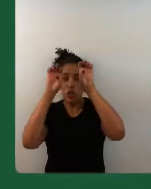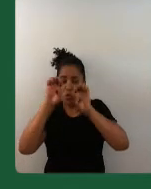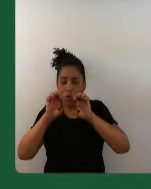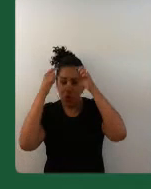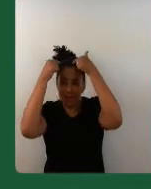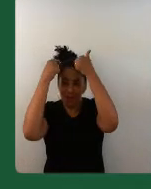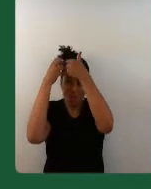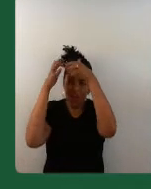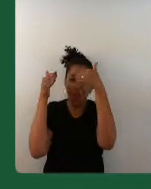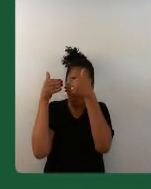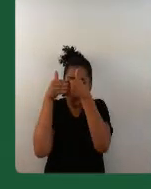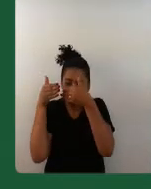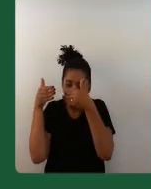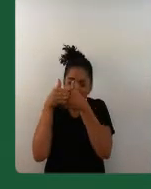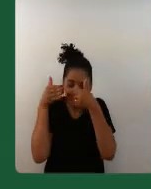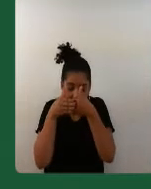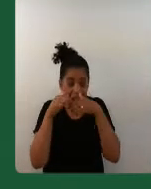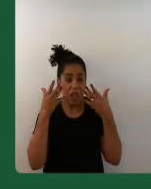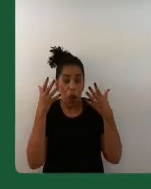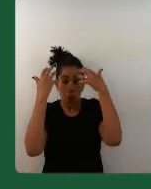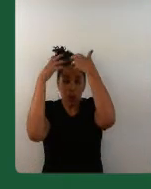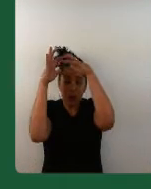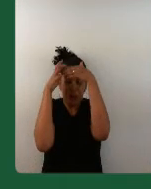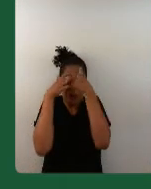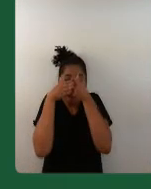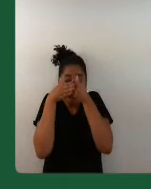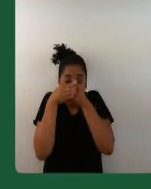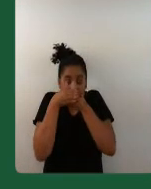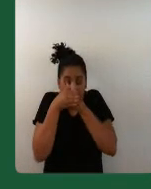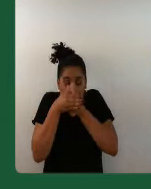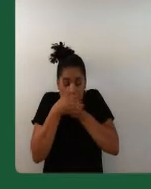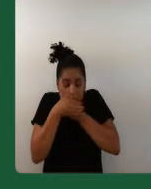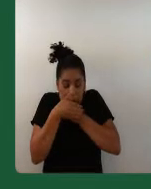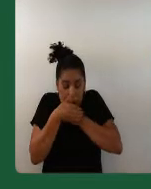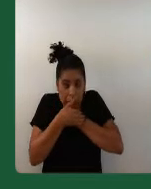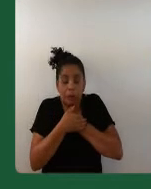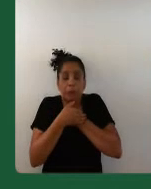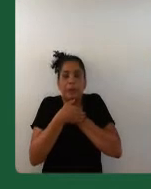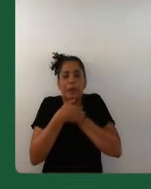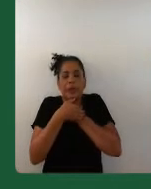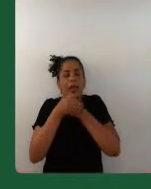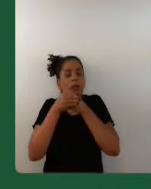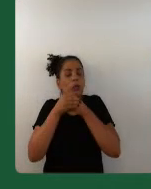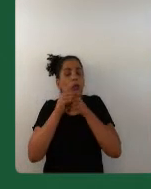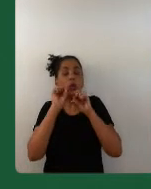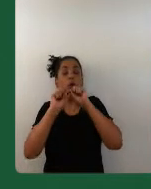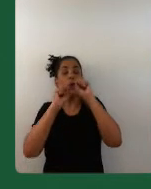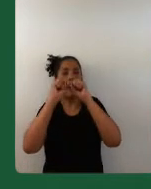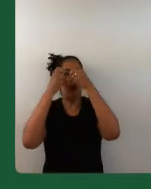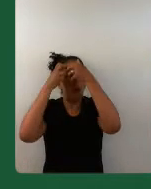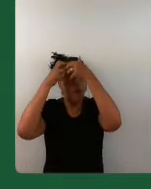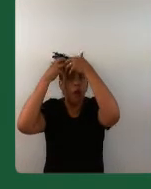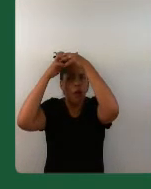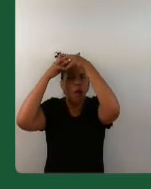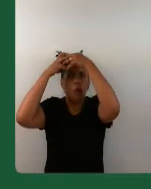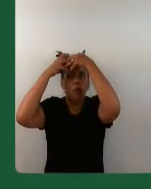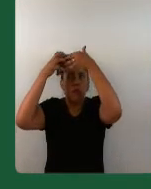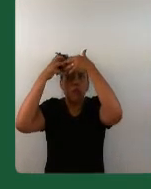ele fica tão apertado lá dentro, que a pulsação do cérebro ele